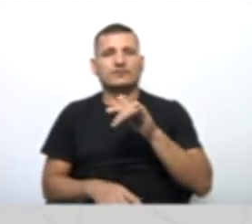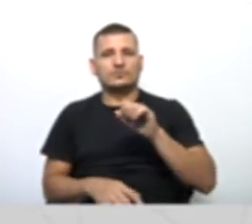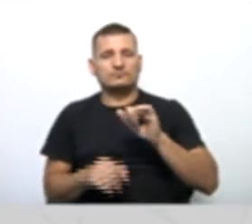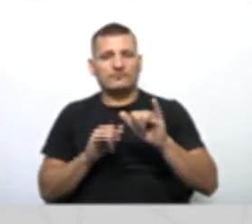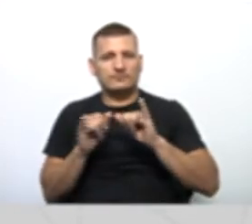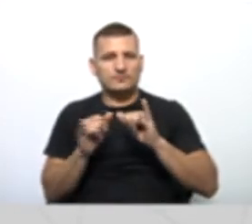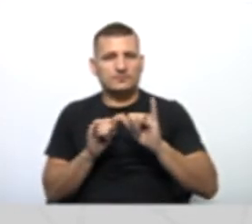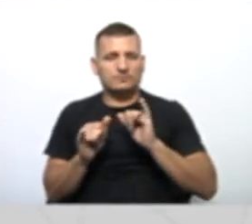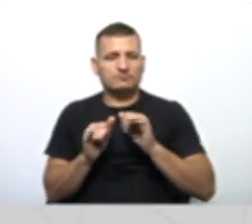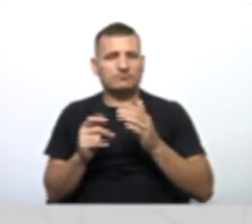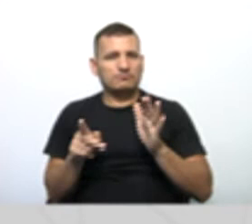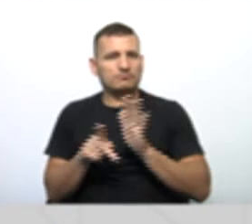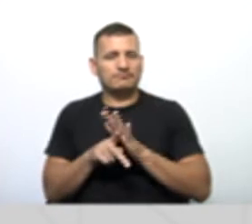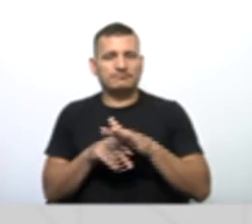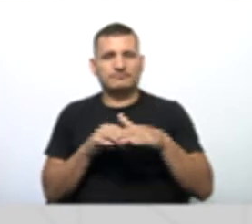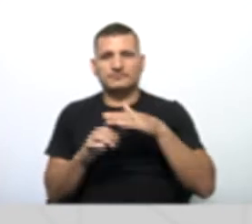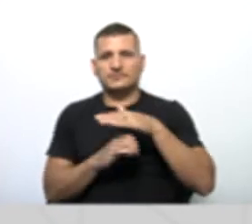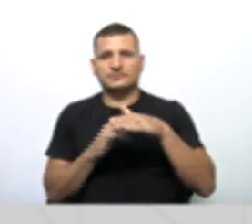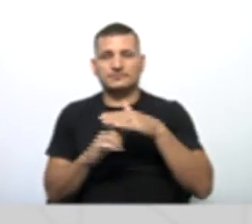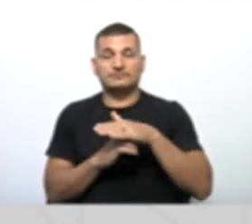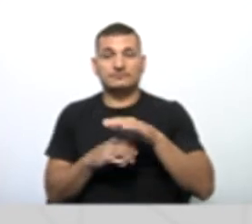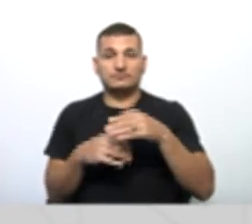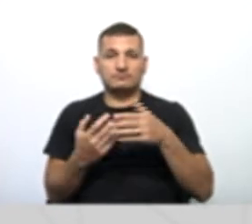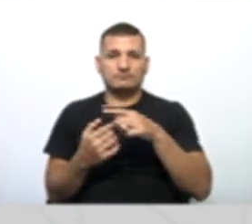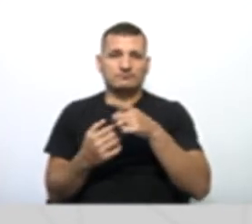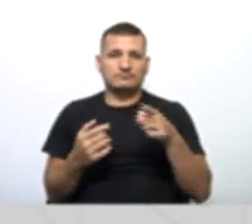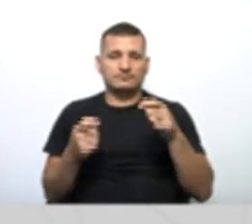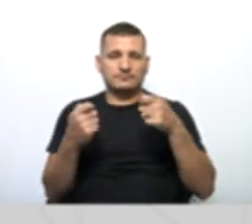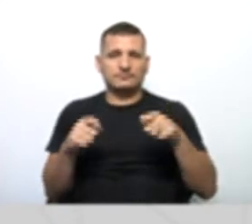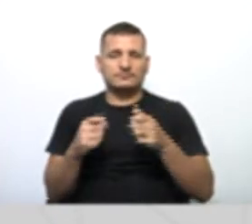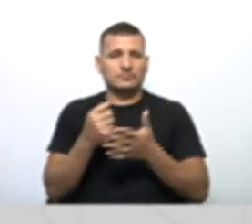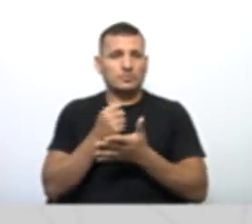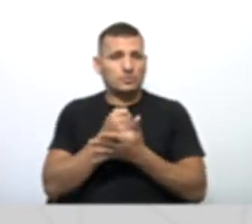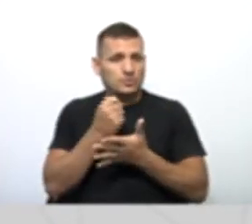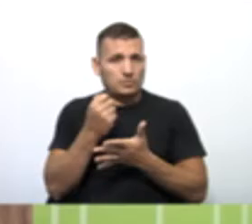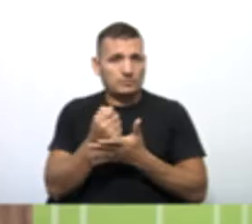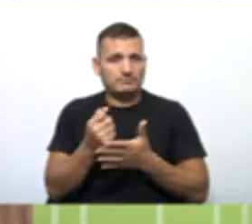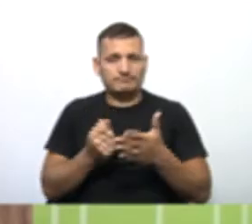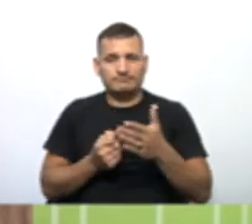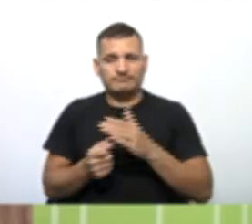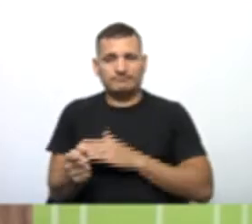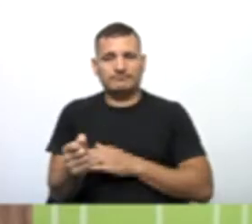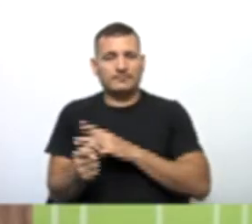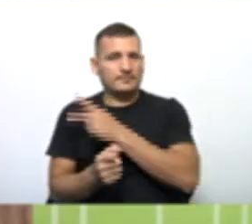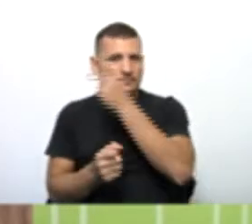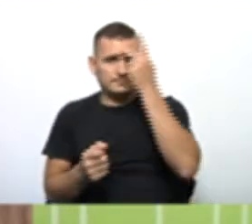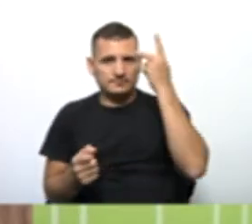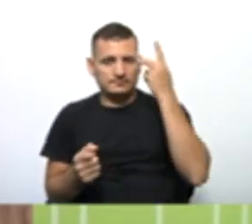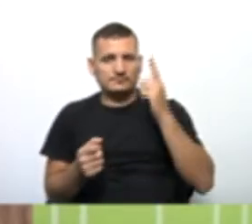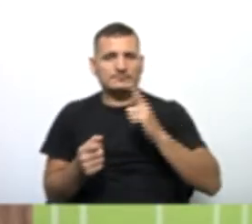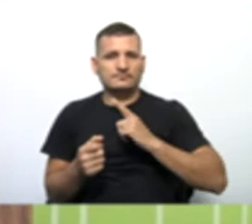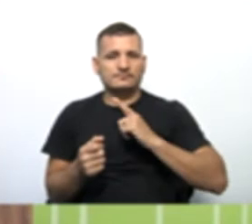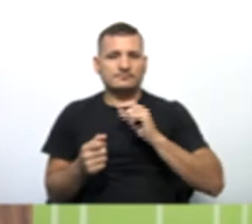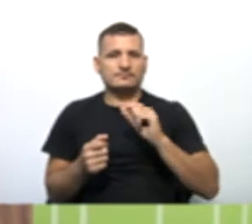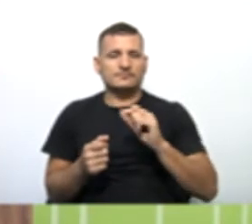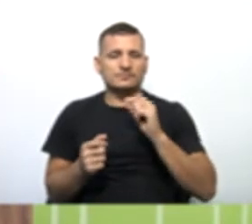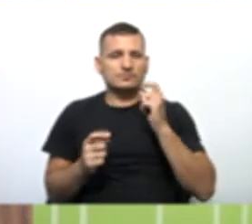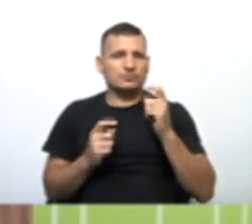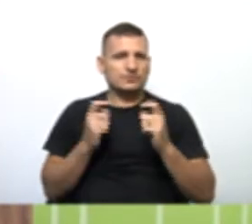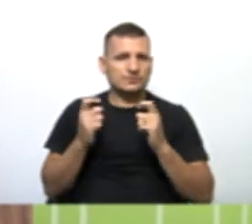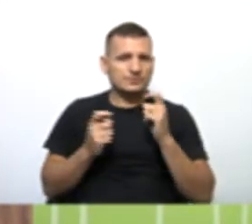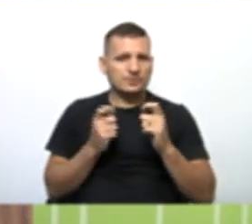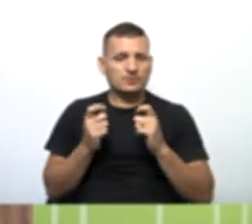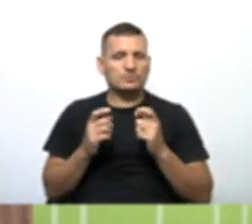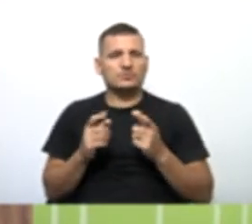organização. Então, você tem que contratar pessoas, né, que tenham essa preocupação e que